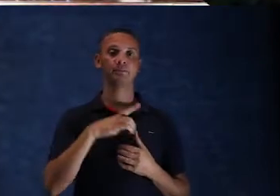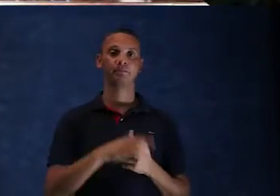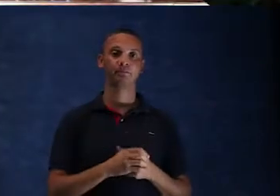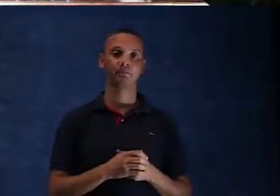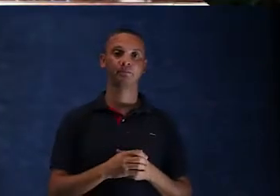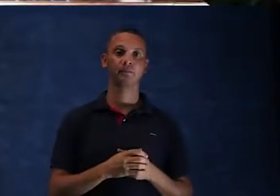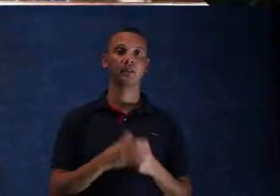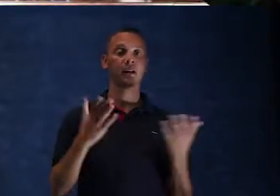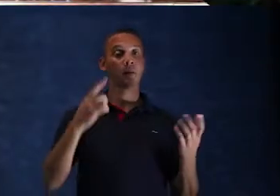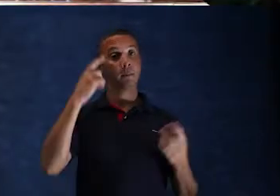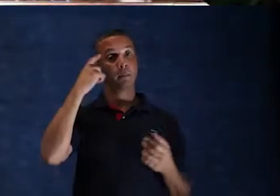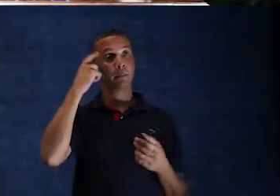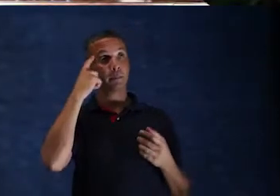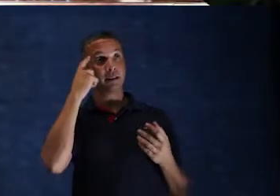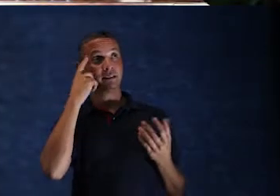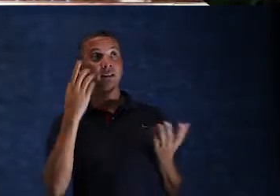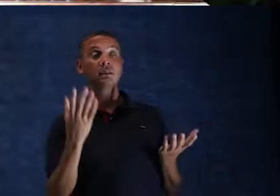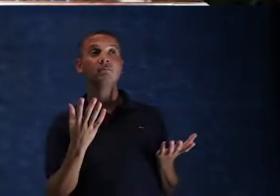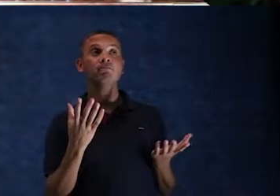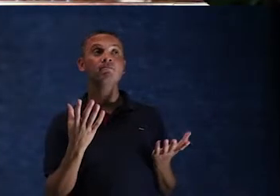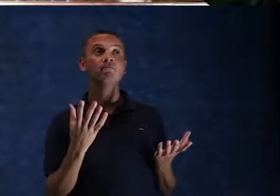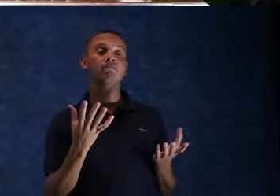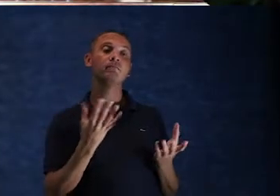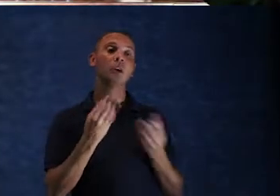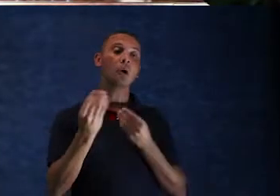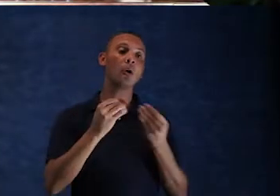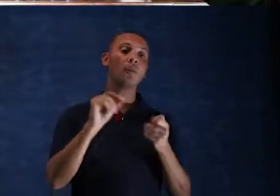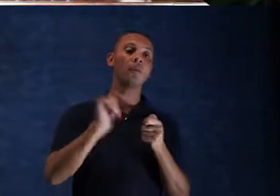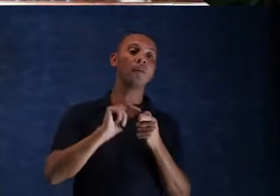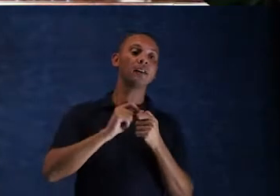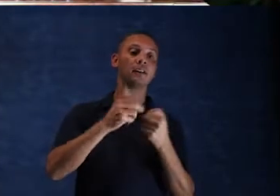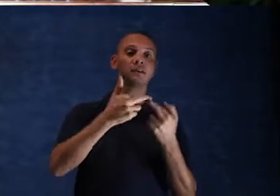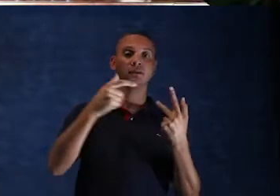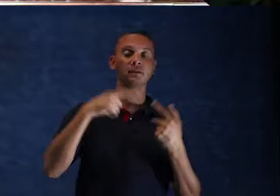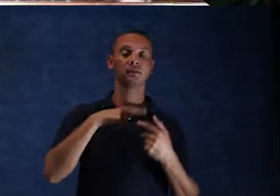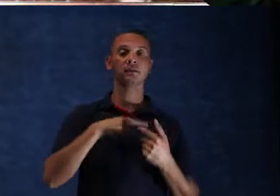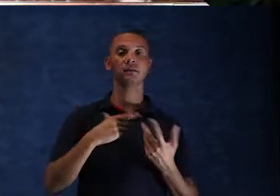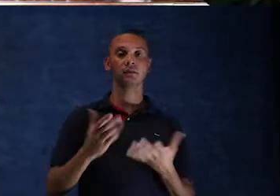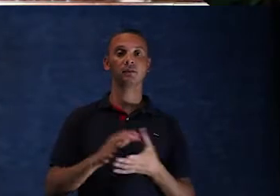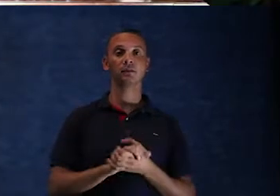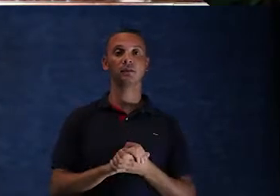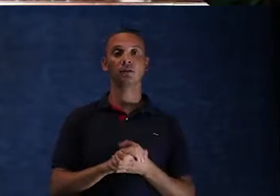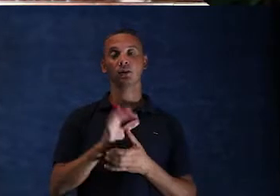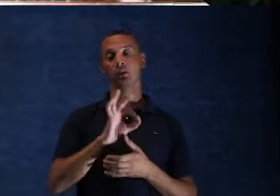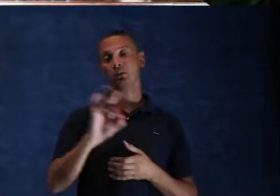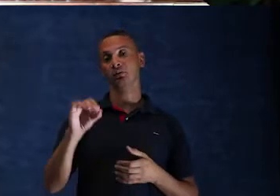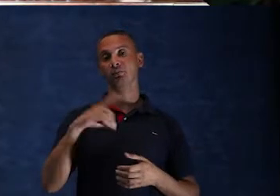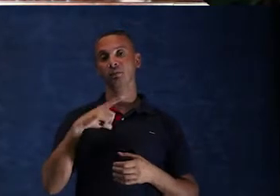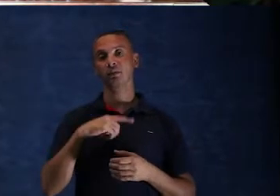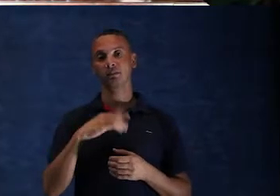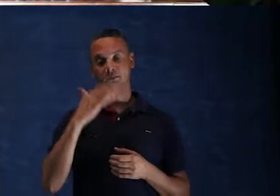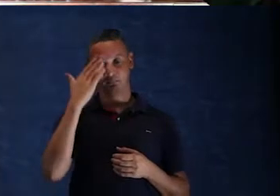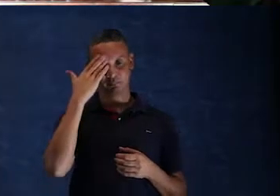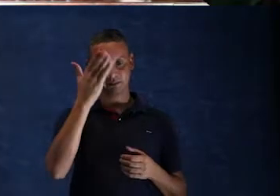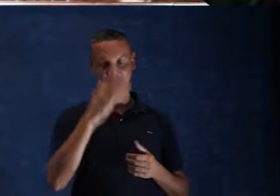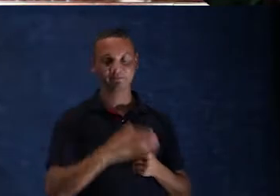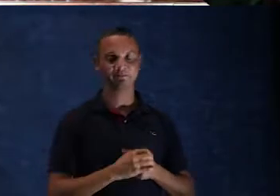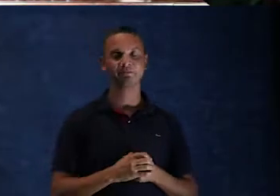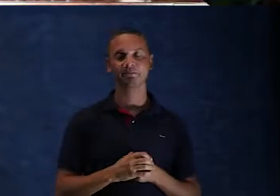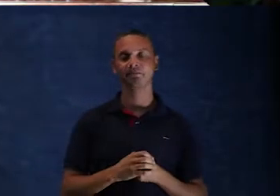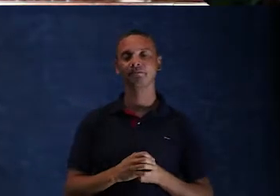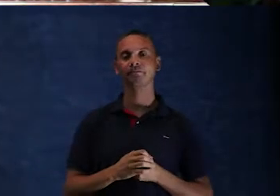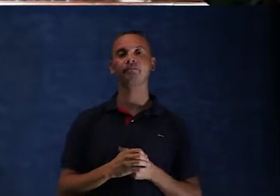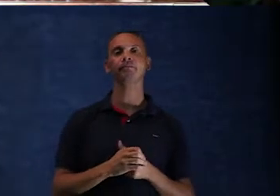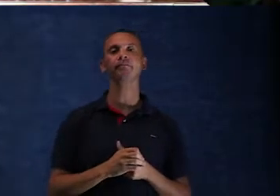Então, eu fiquei pensando nessa coisa, só para... Foi ótimo, é isso mesmo. Somar o que você já está falando. Isso